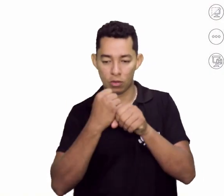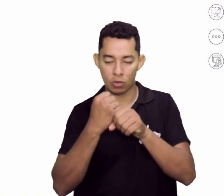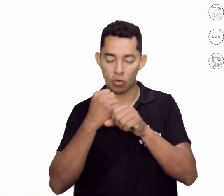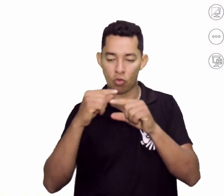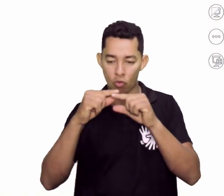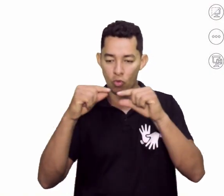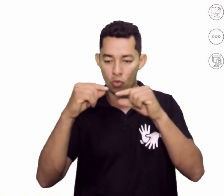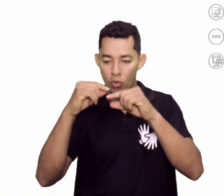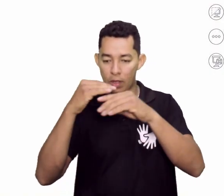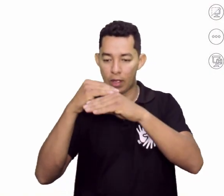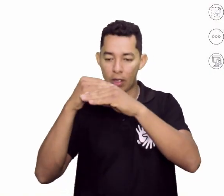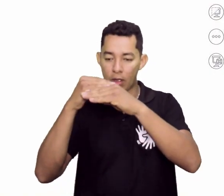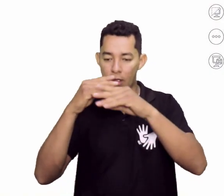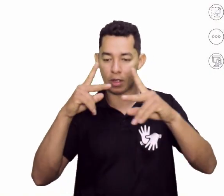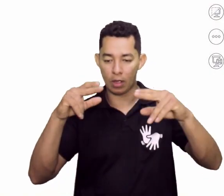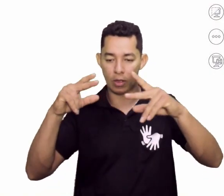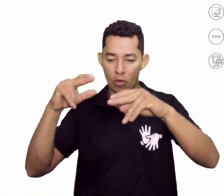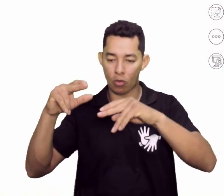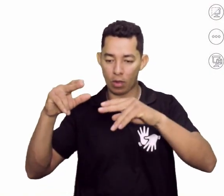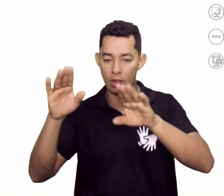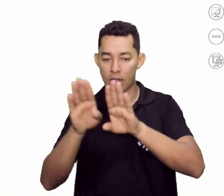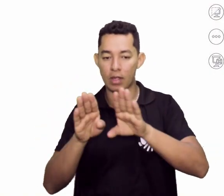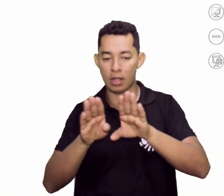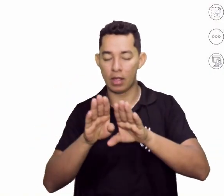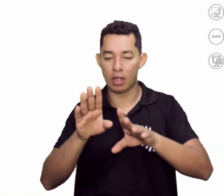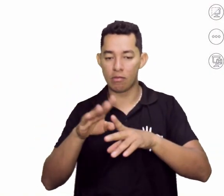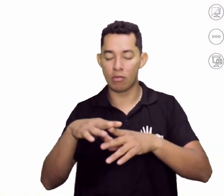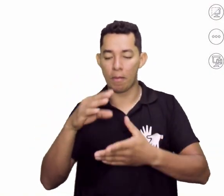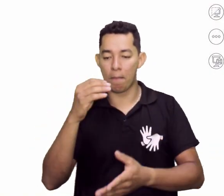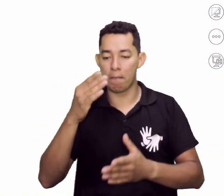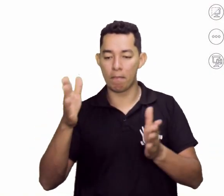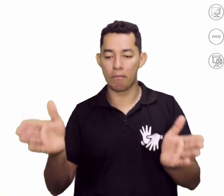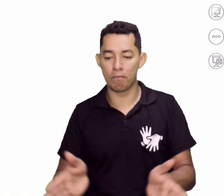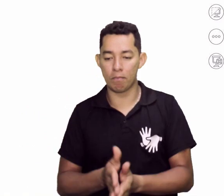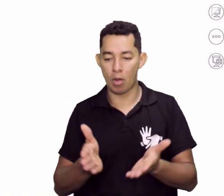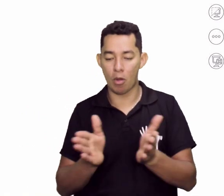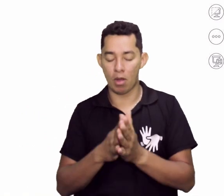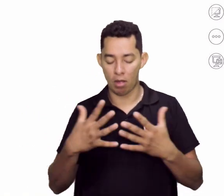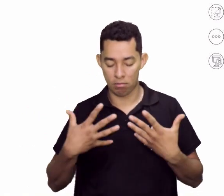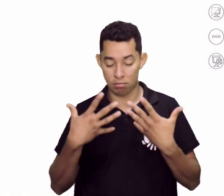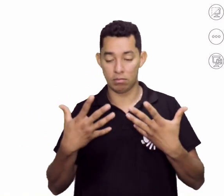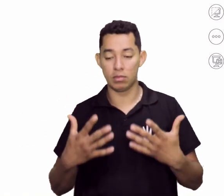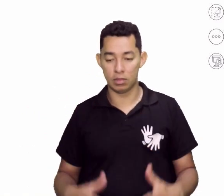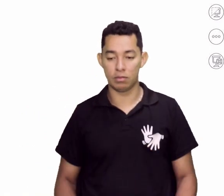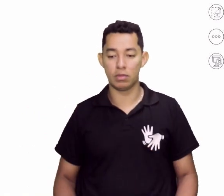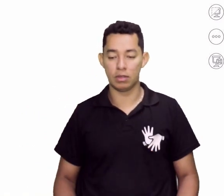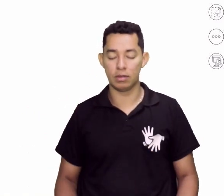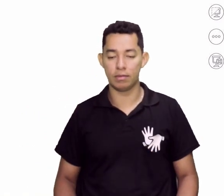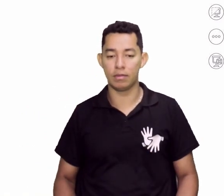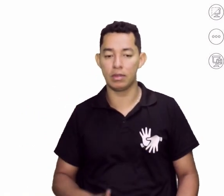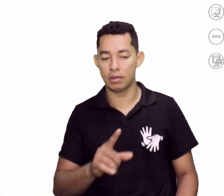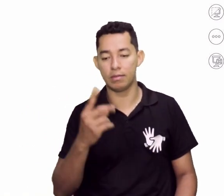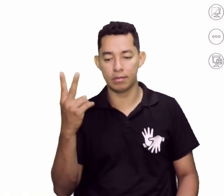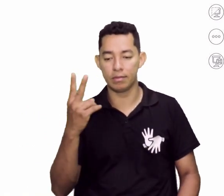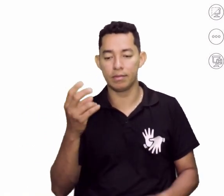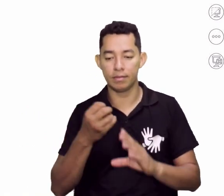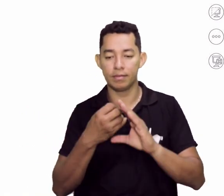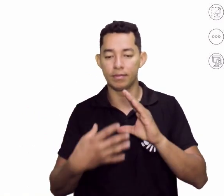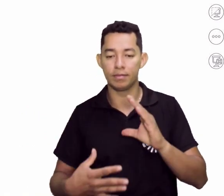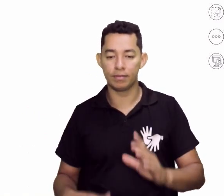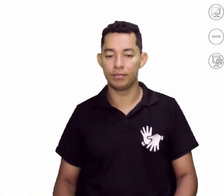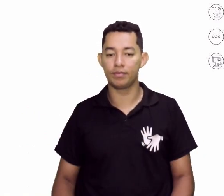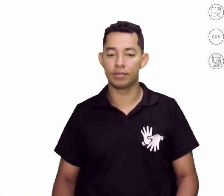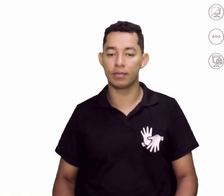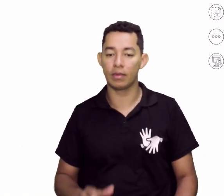frio, carente de expressividade. A arte minimalista tem essas duas características aí, né? Seriado,